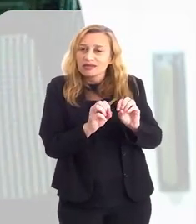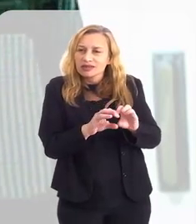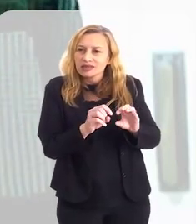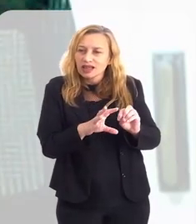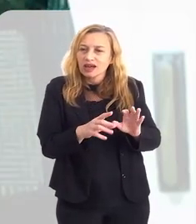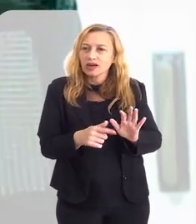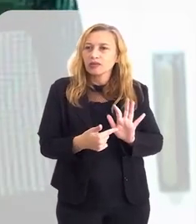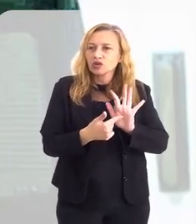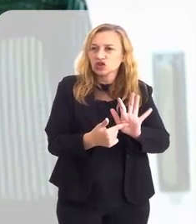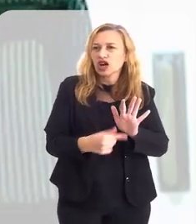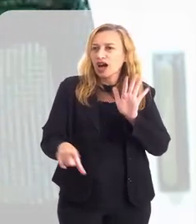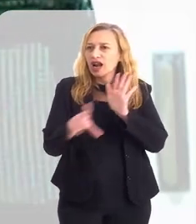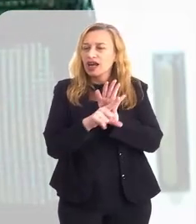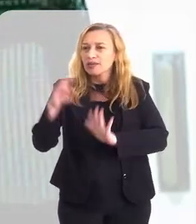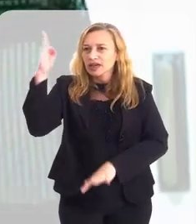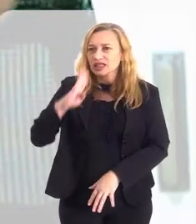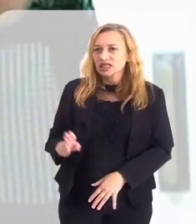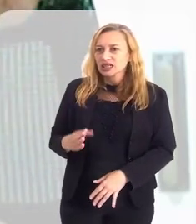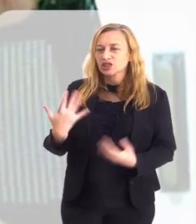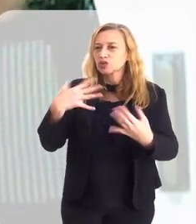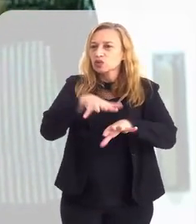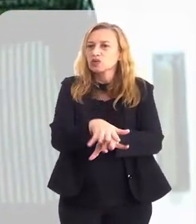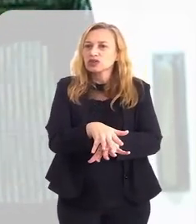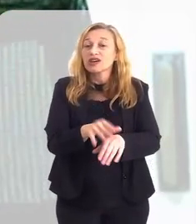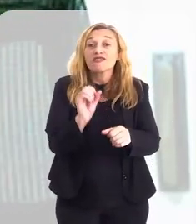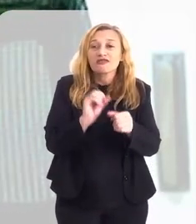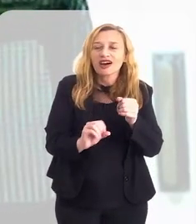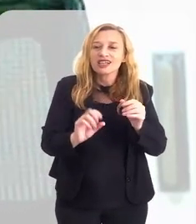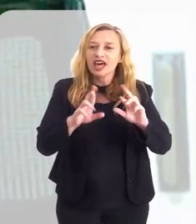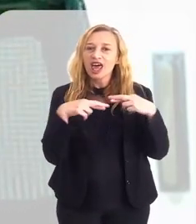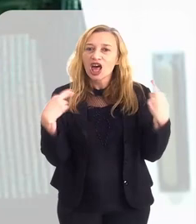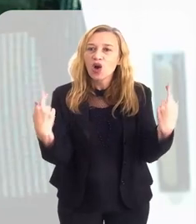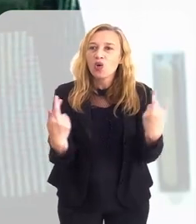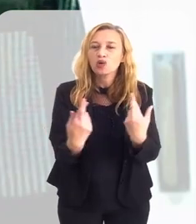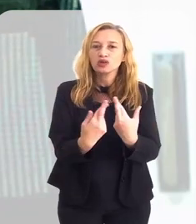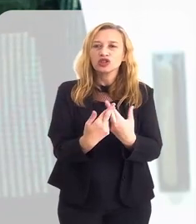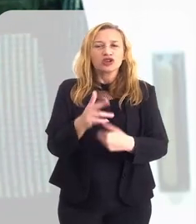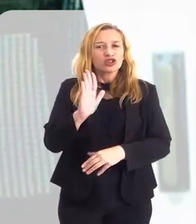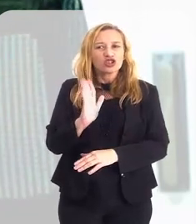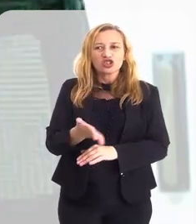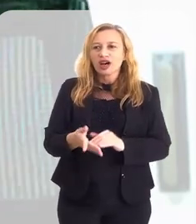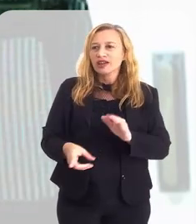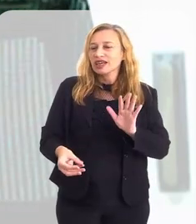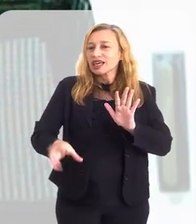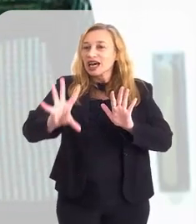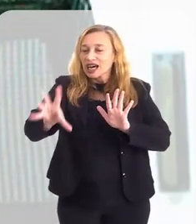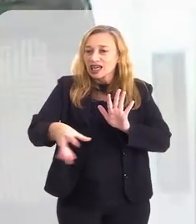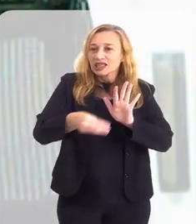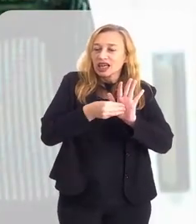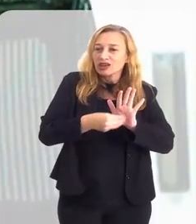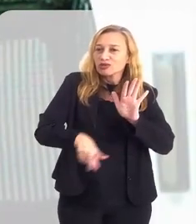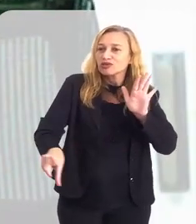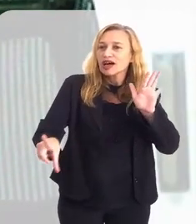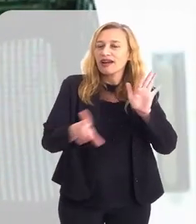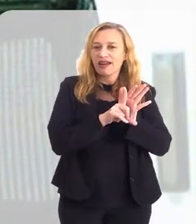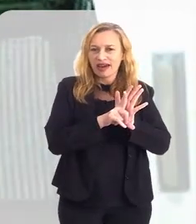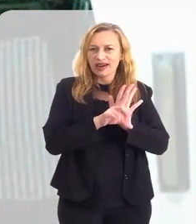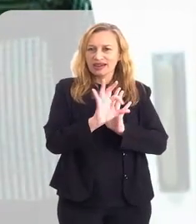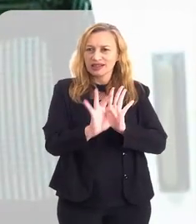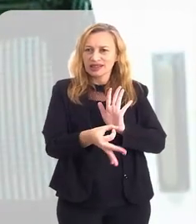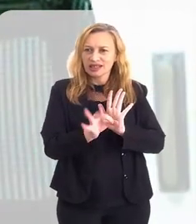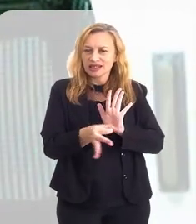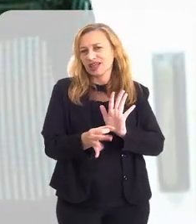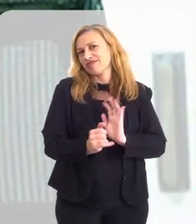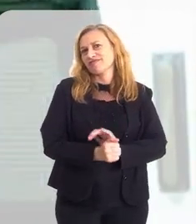fundamentais que a Lei Brasileira de Inclusão, no meu entendimento, faz é reunir o que já estava previsto em vários outros